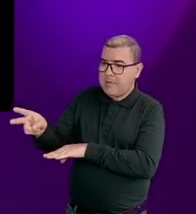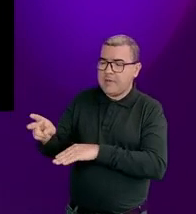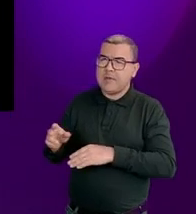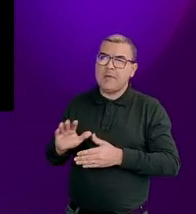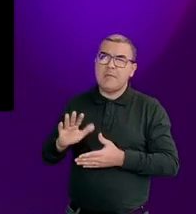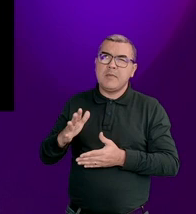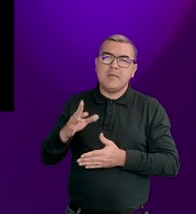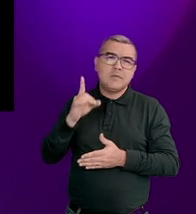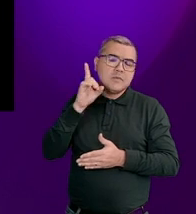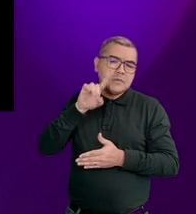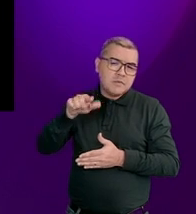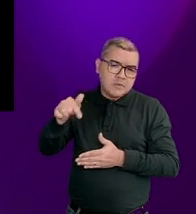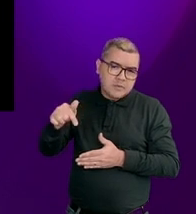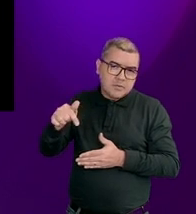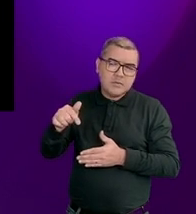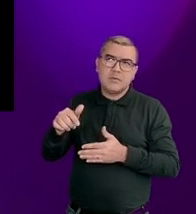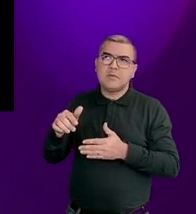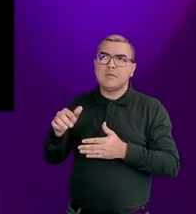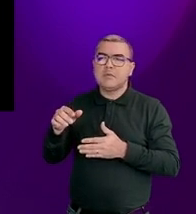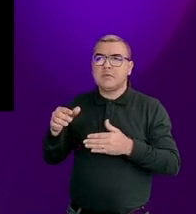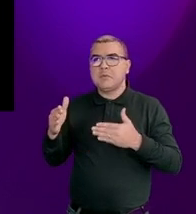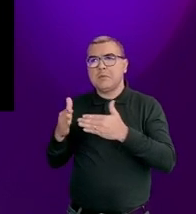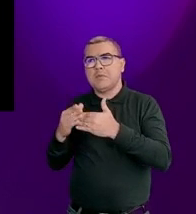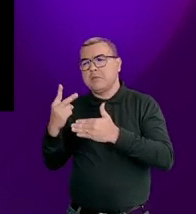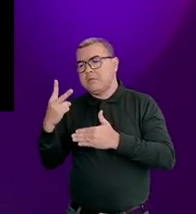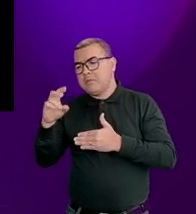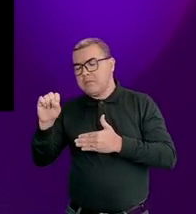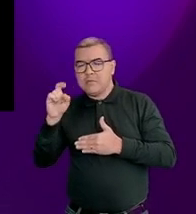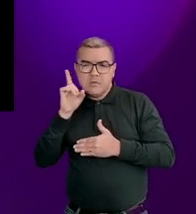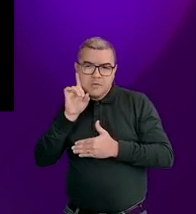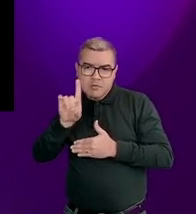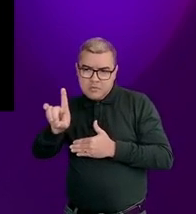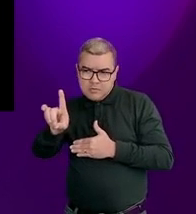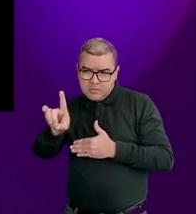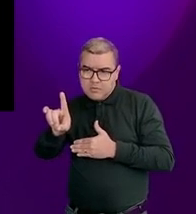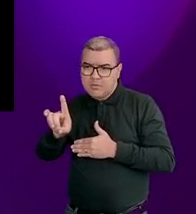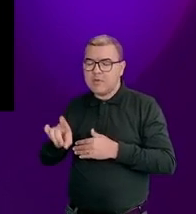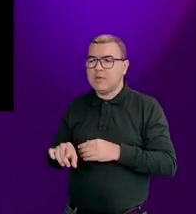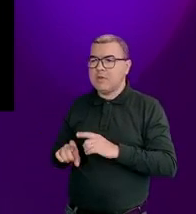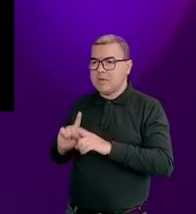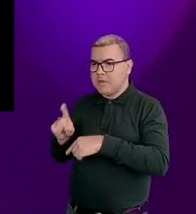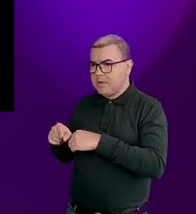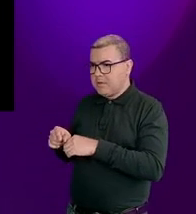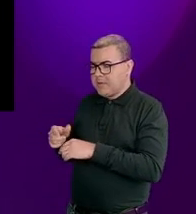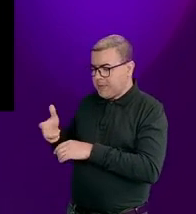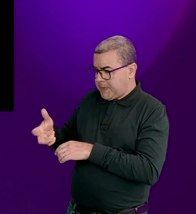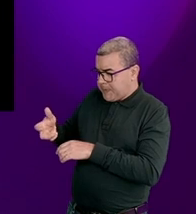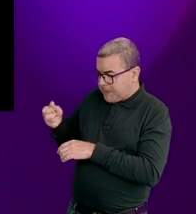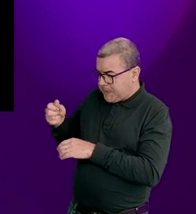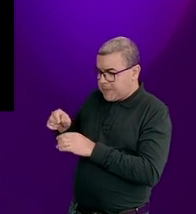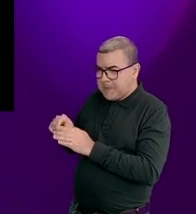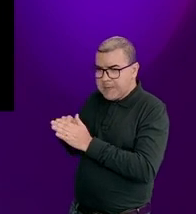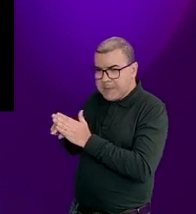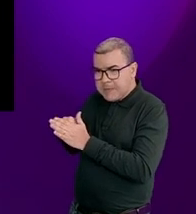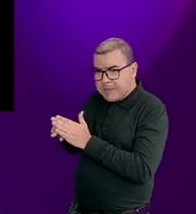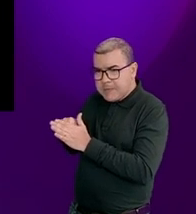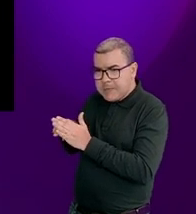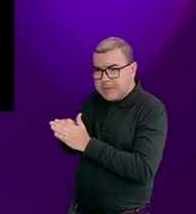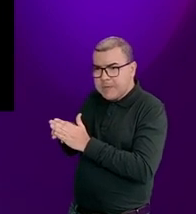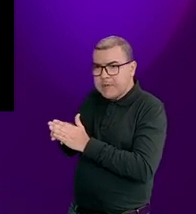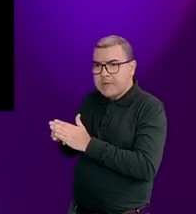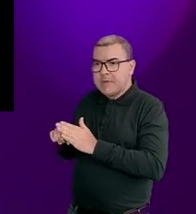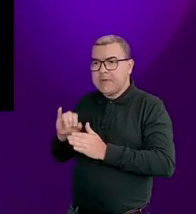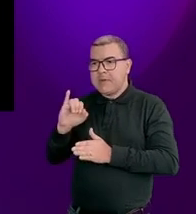a 28 dias a manufatura, o paciente faz uma linfodepressão, às vezes é necessário, antes da linfodepressão, fazer